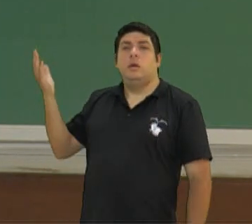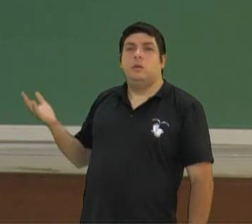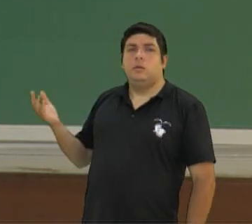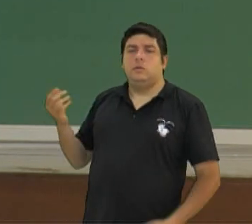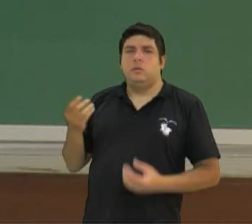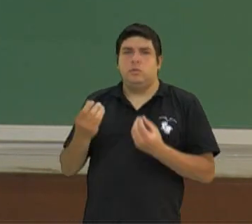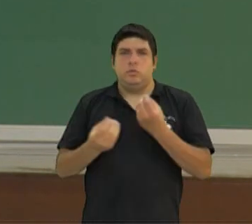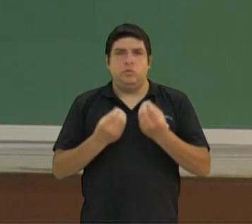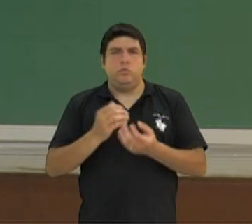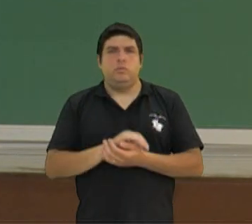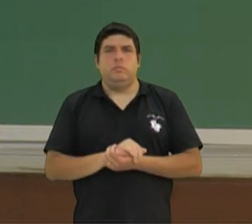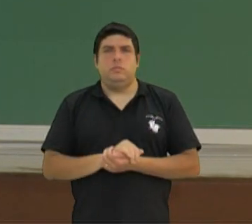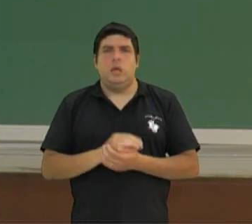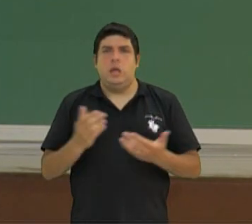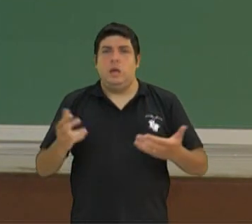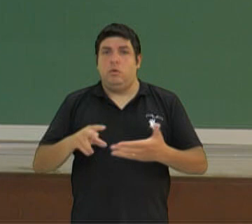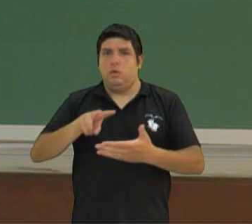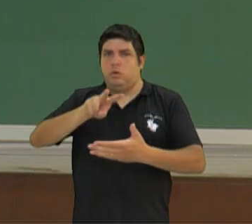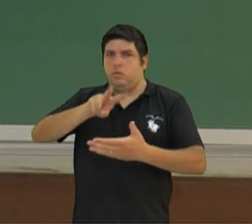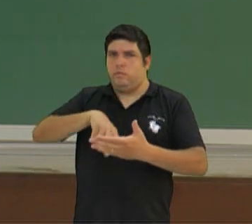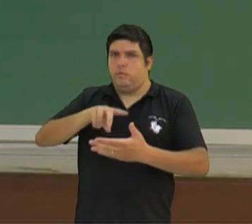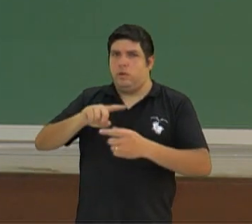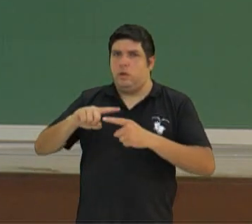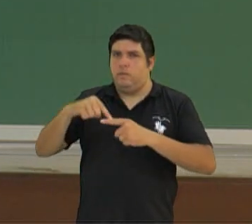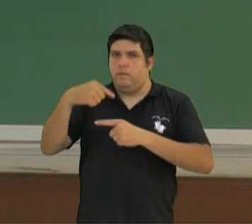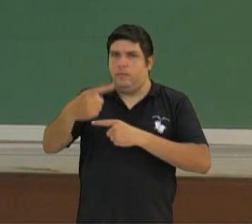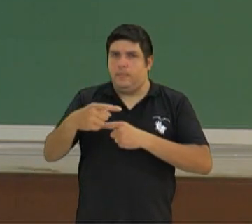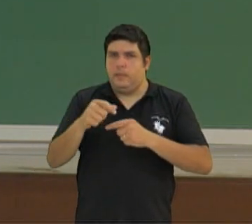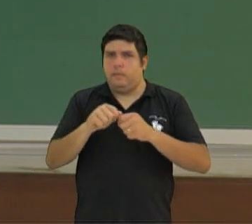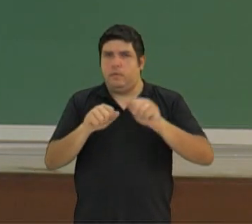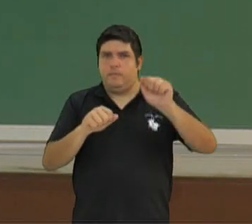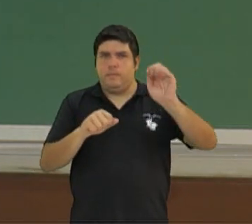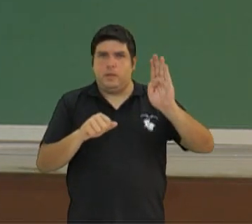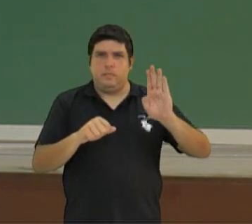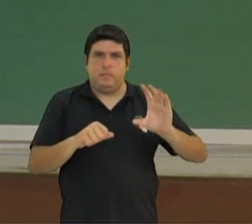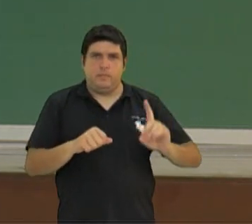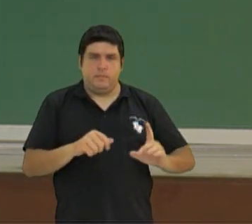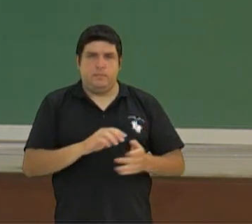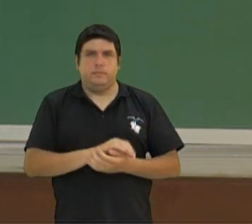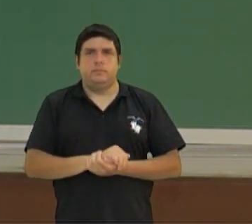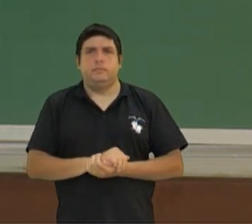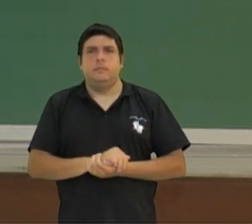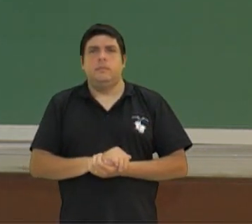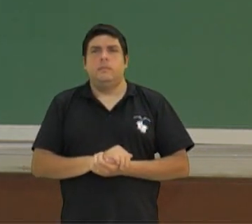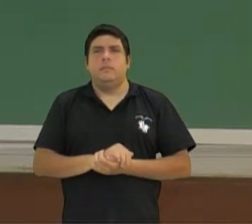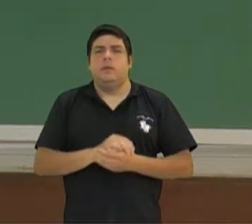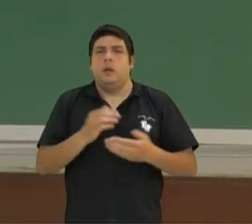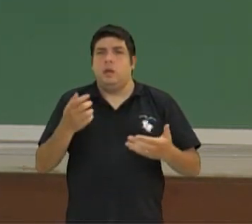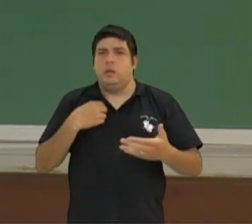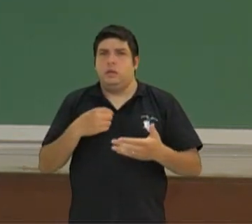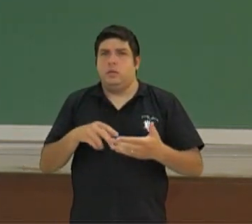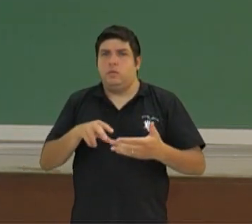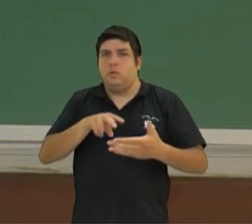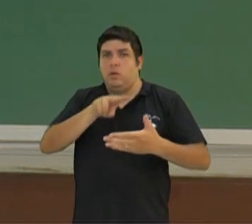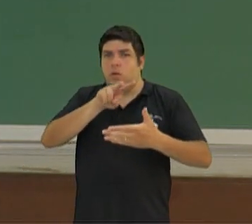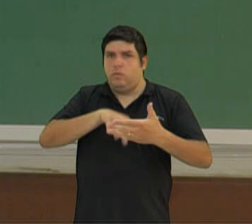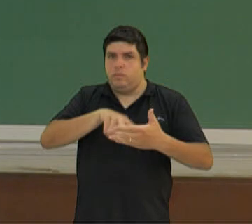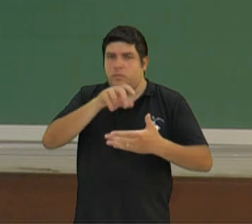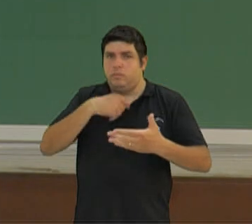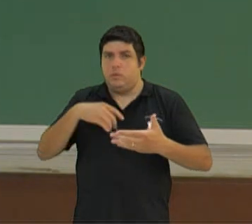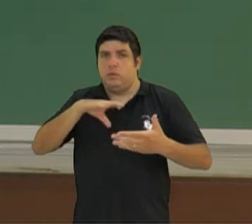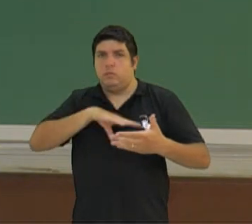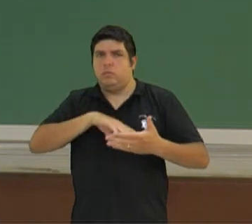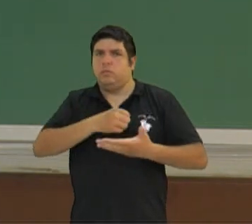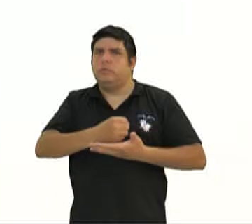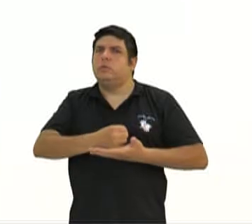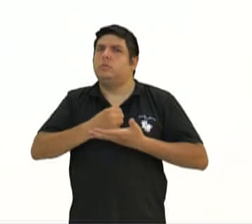questão. Essa eu vou ler junto com vocês para em seguida dar as alternativas. Então, lembrando que o enunciado é em português e ele ajuda muito.